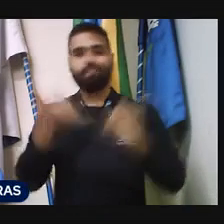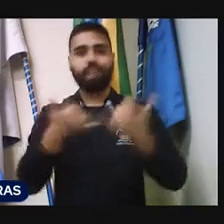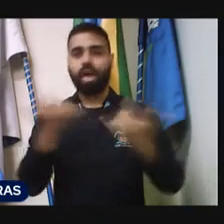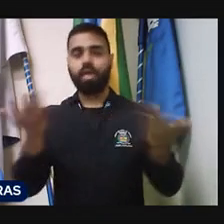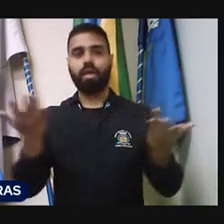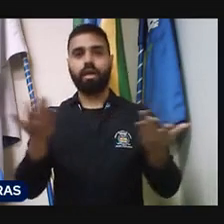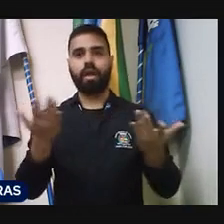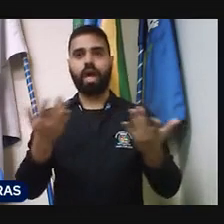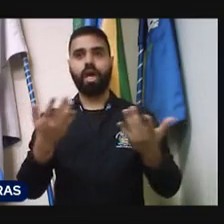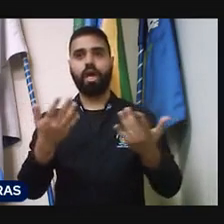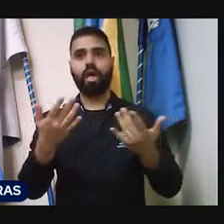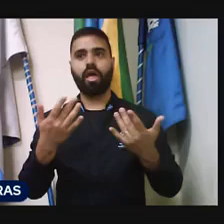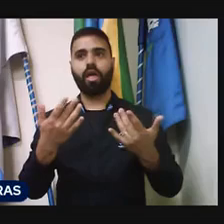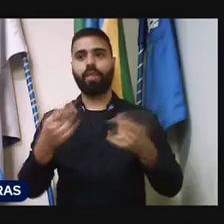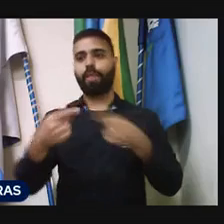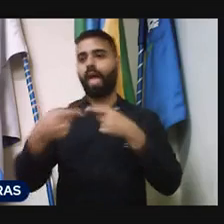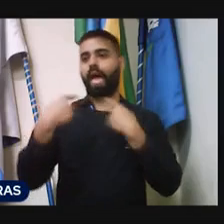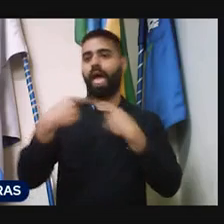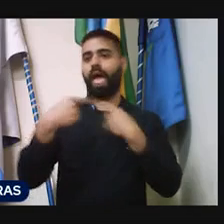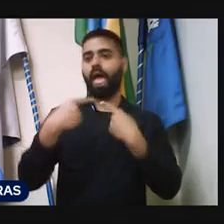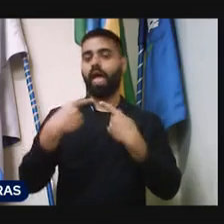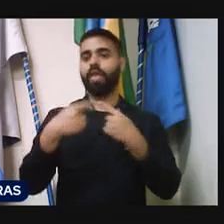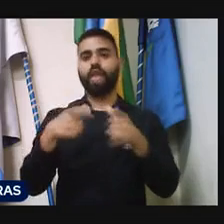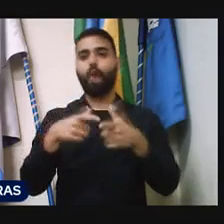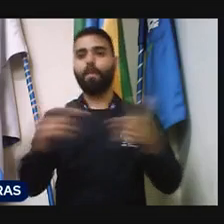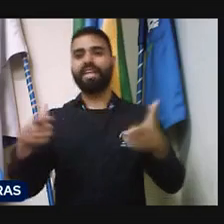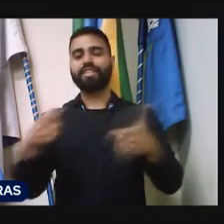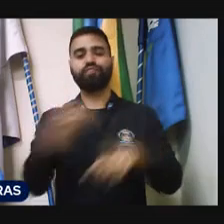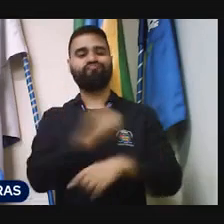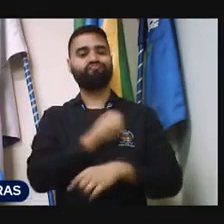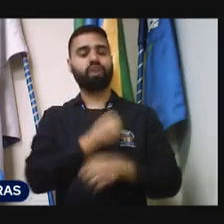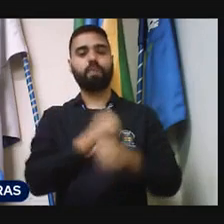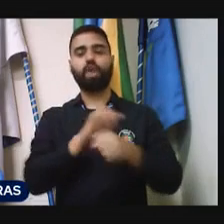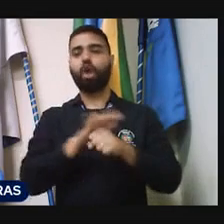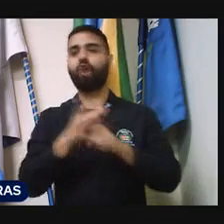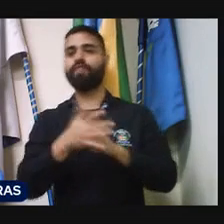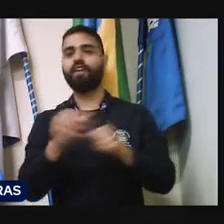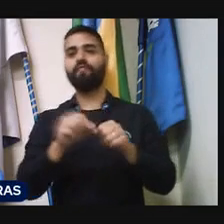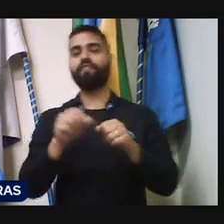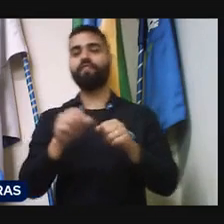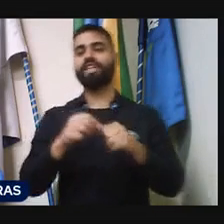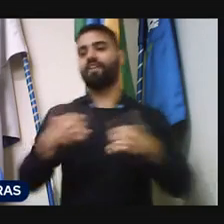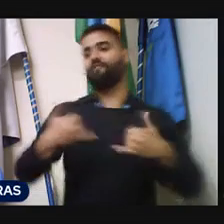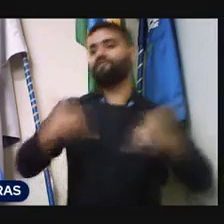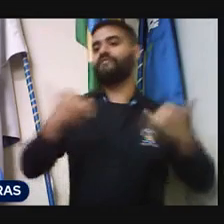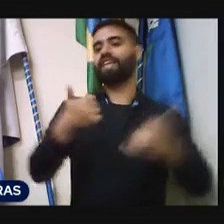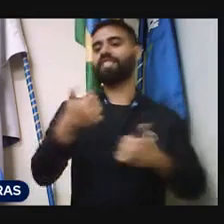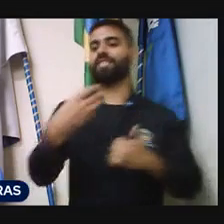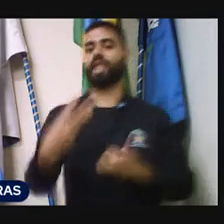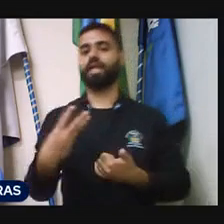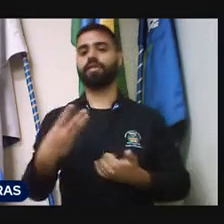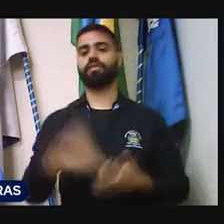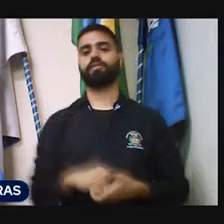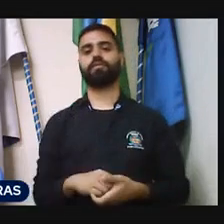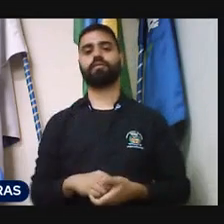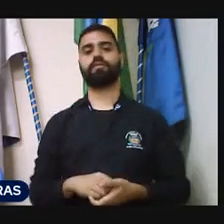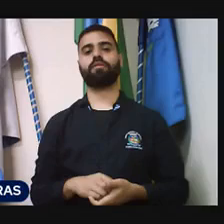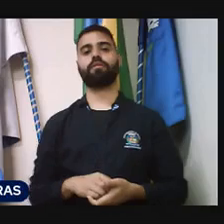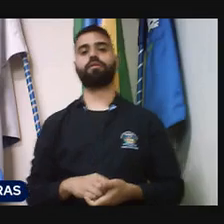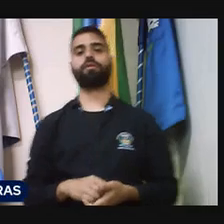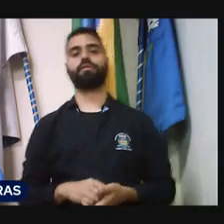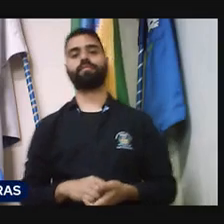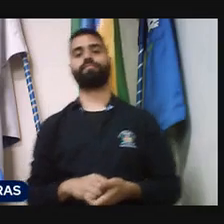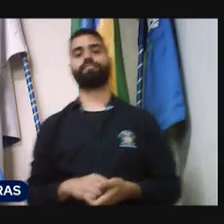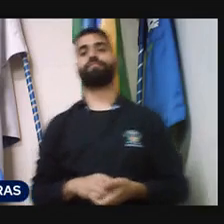botar aumentando os casos de Valença de couve vocês querem fazer festinha sexta-feira Treze Não poderia ser melhor pois é